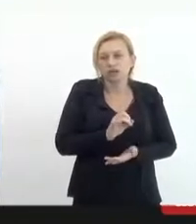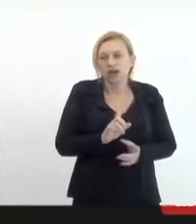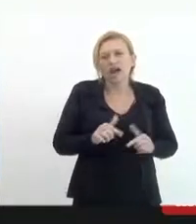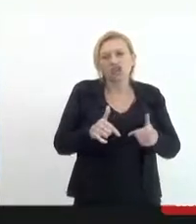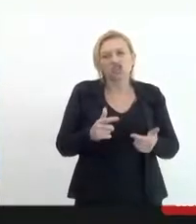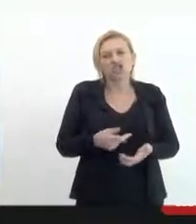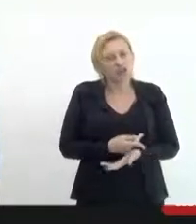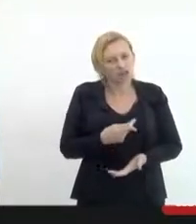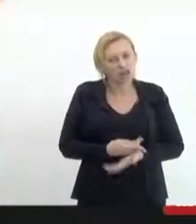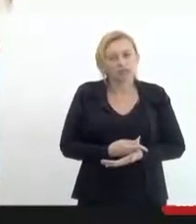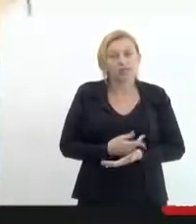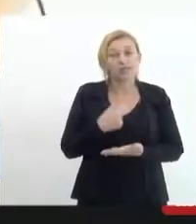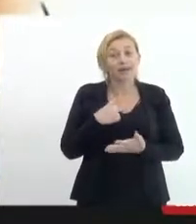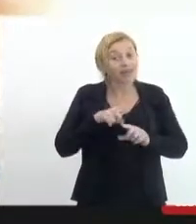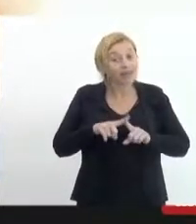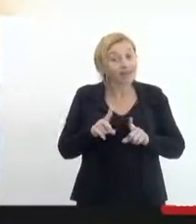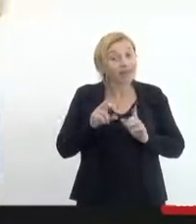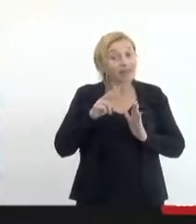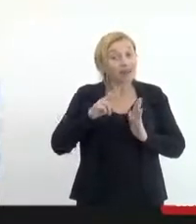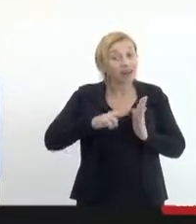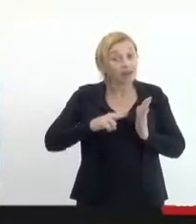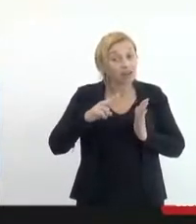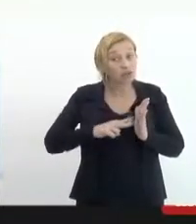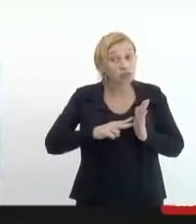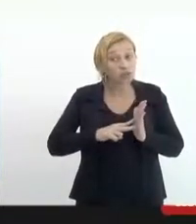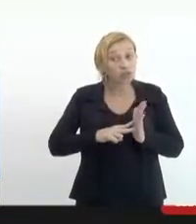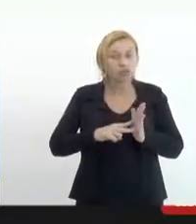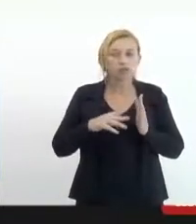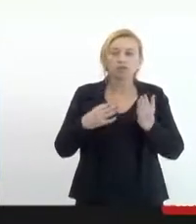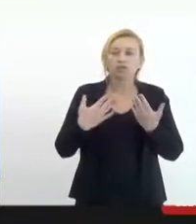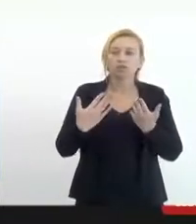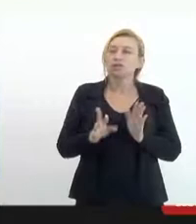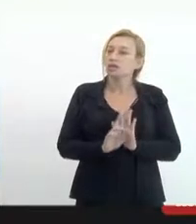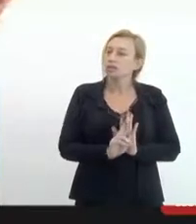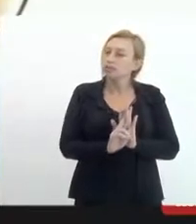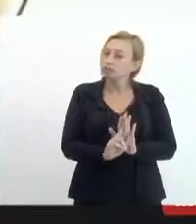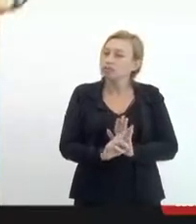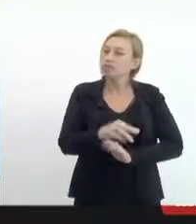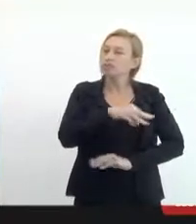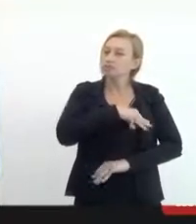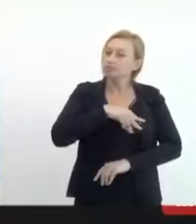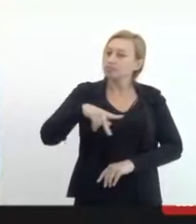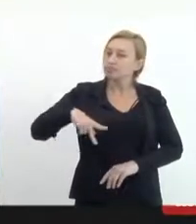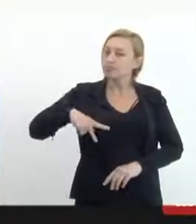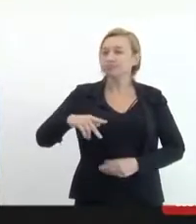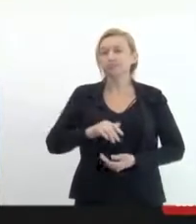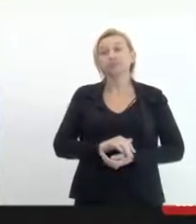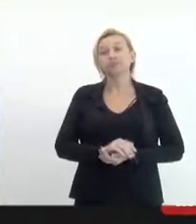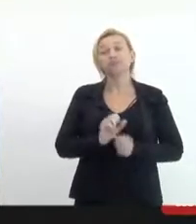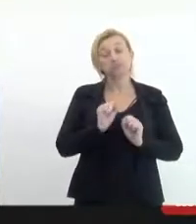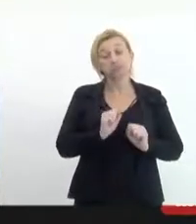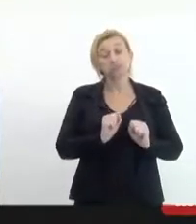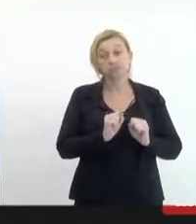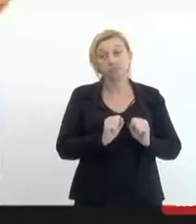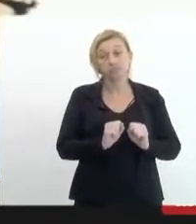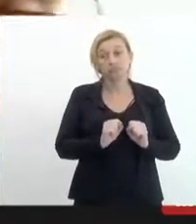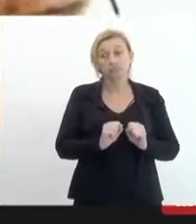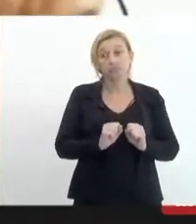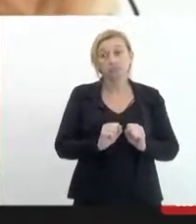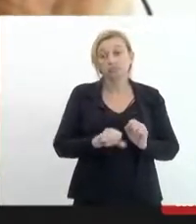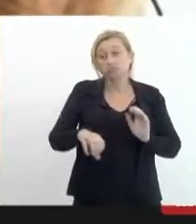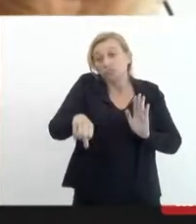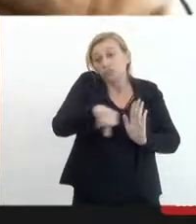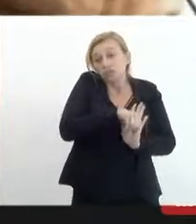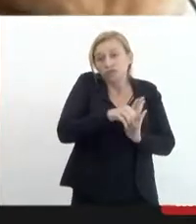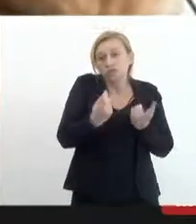leitura, né, dos representantes do Ministério Público, isso pode ser um crime contra a